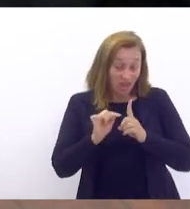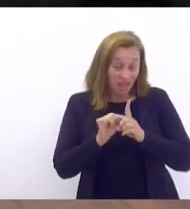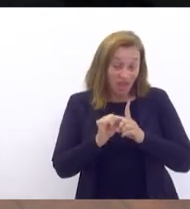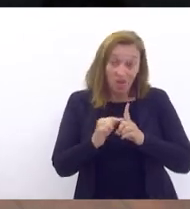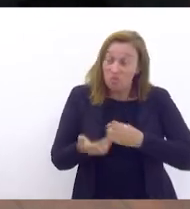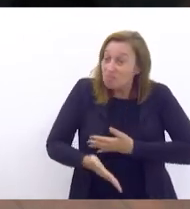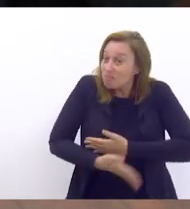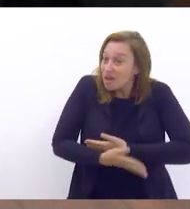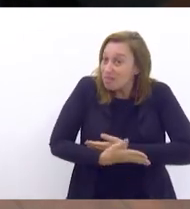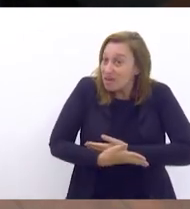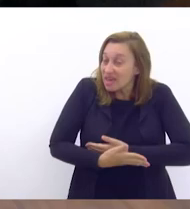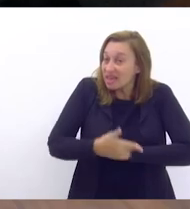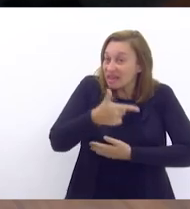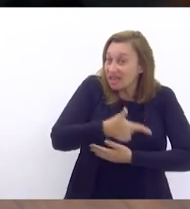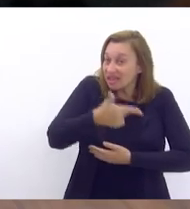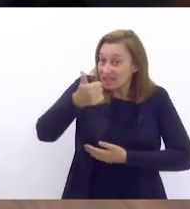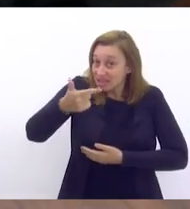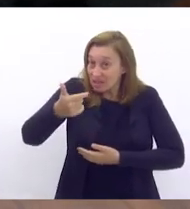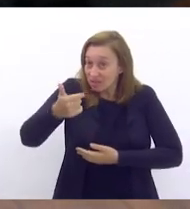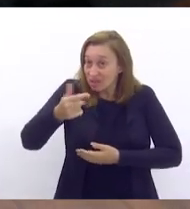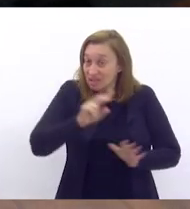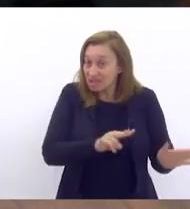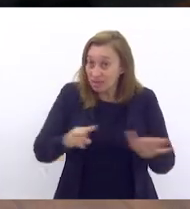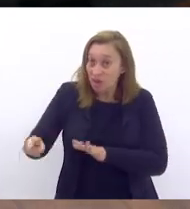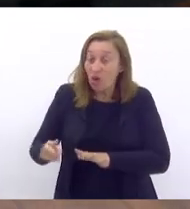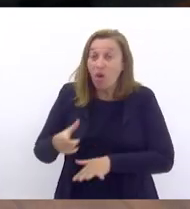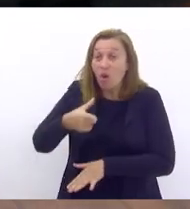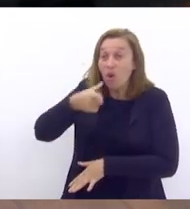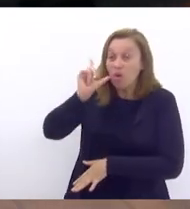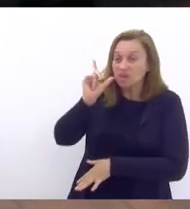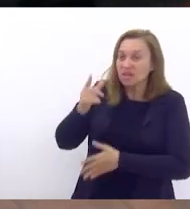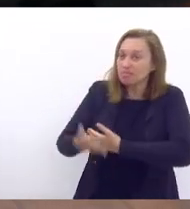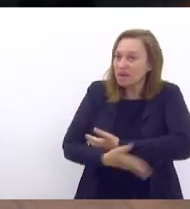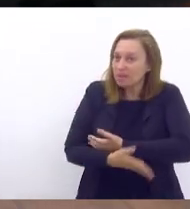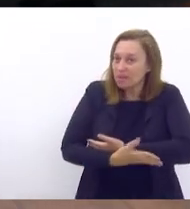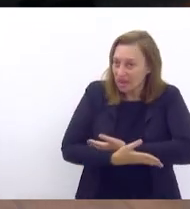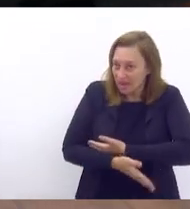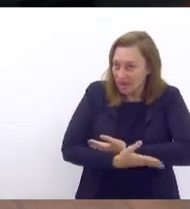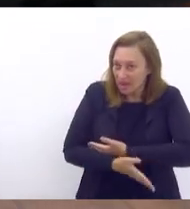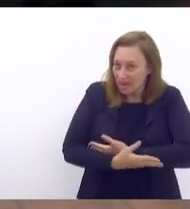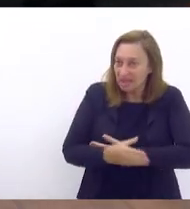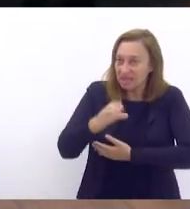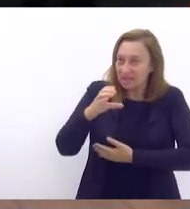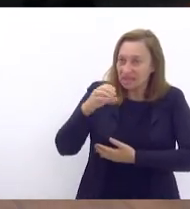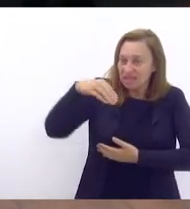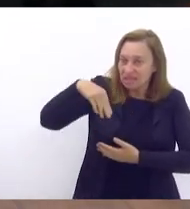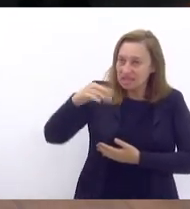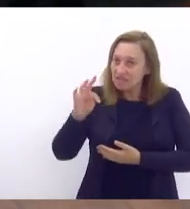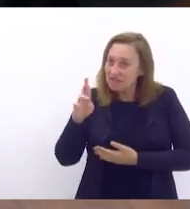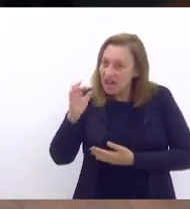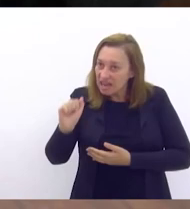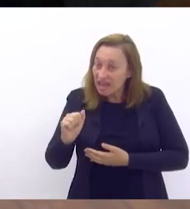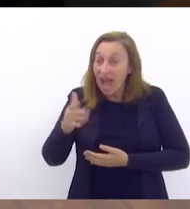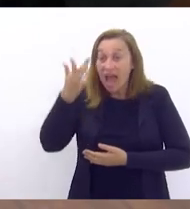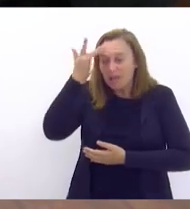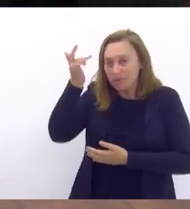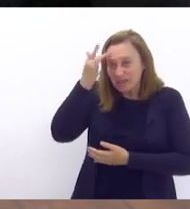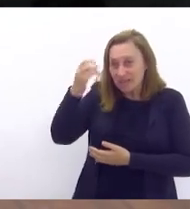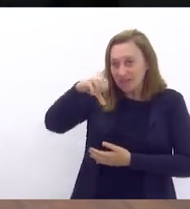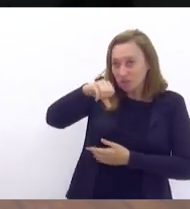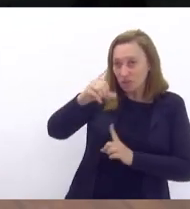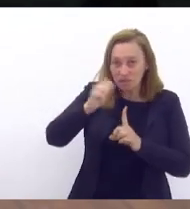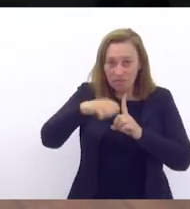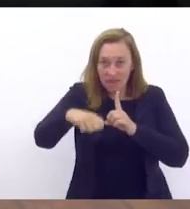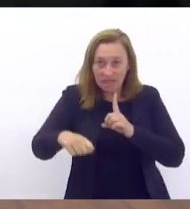semana. Ontem era o bebê com anencefalia, hoje é o bebê na 12ª semana, amanhã será o bebê com